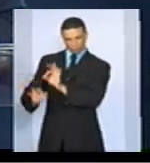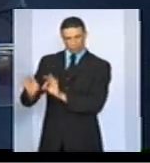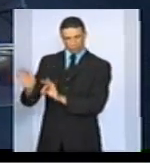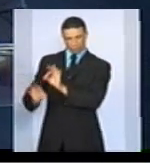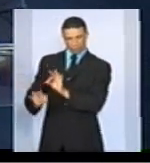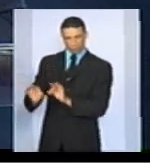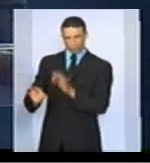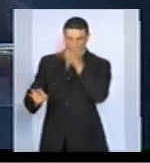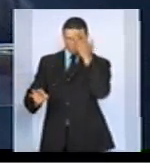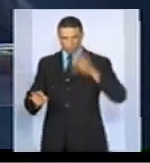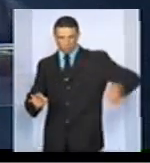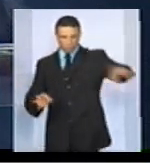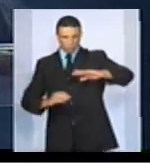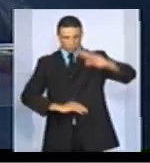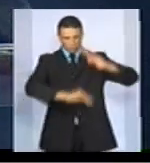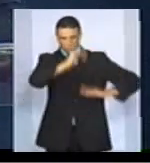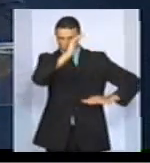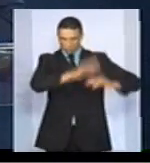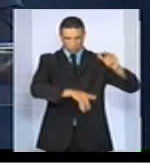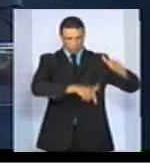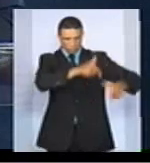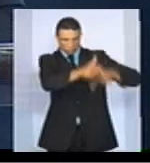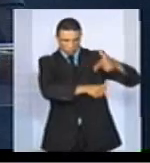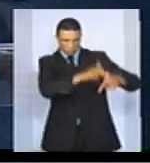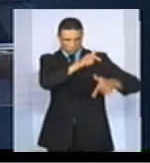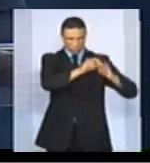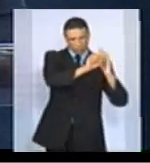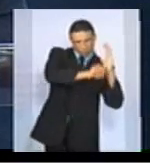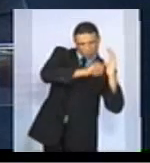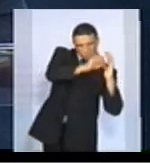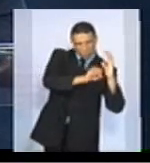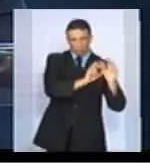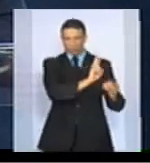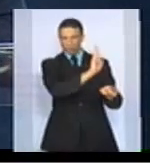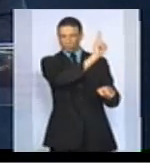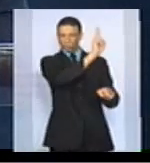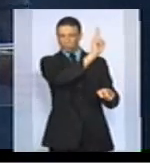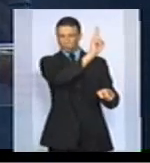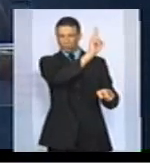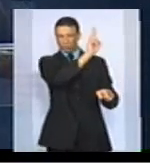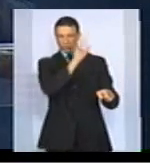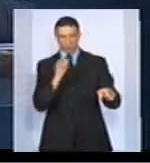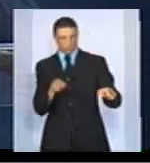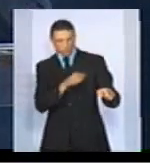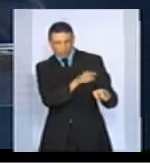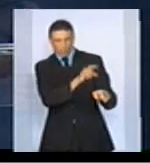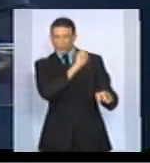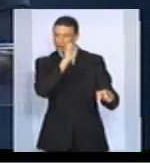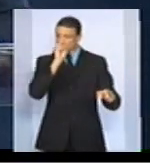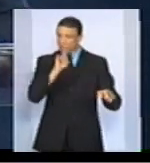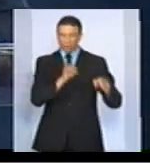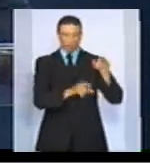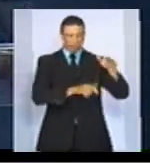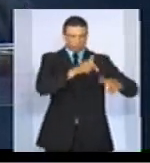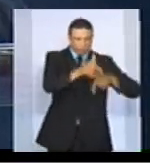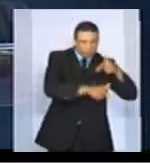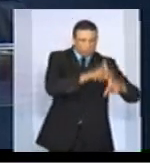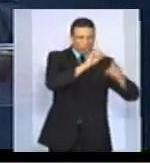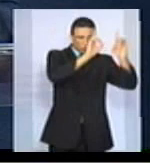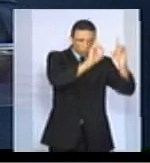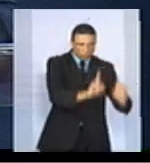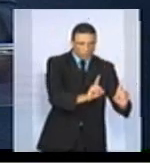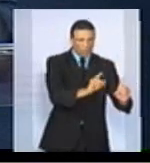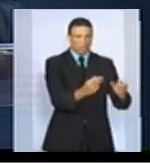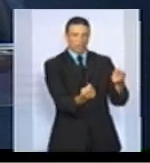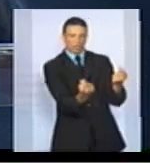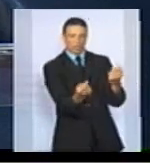dos produtores tem que ficar reservados com ele senão esses conteúdos não cumprem cota ou seja o produtor é obrigado a manter os seus direitos não